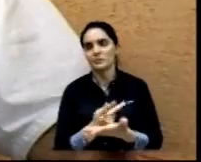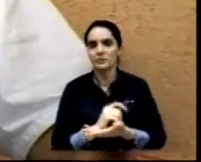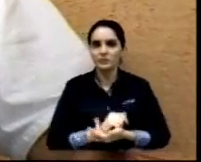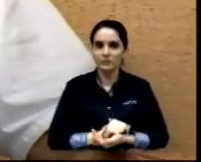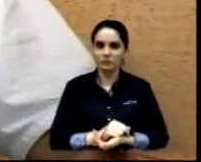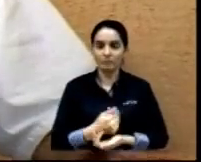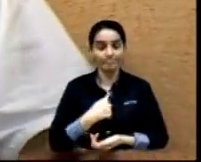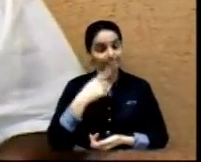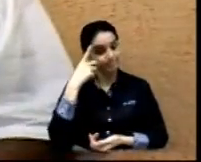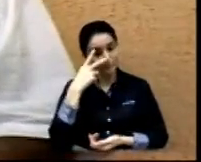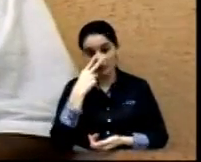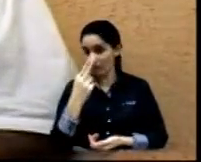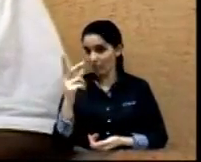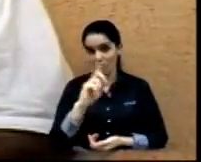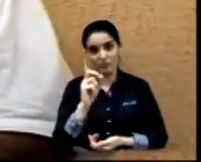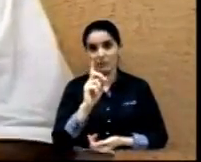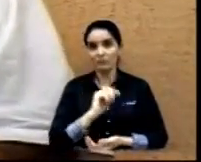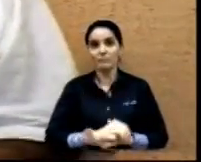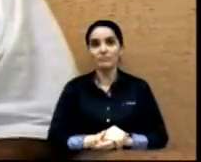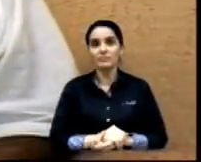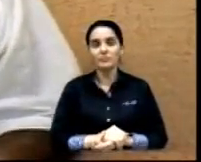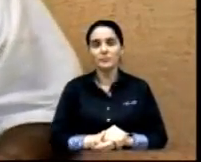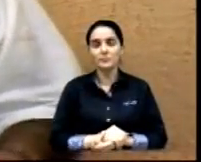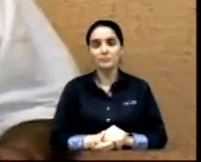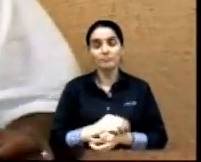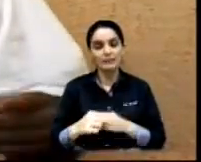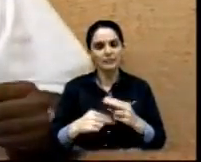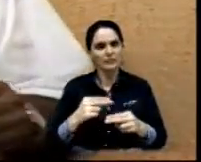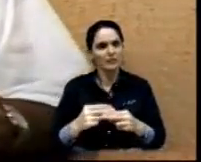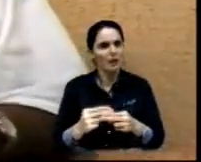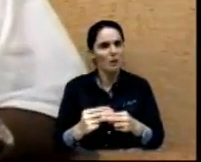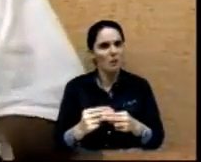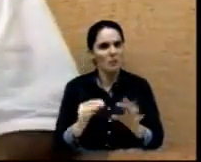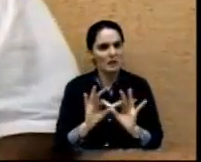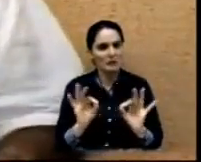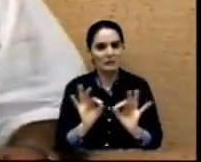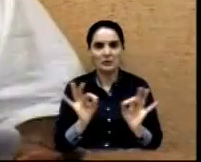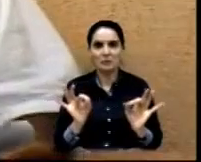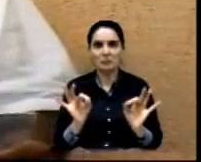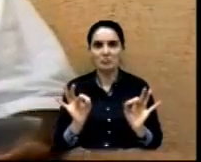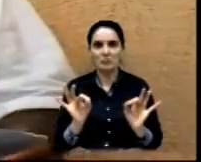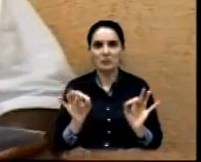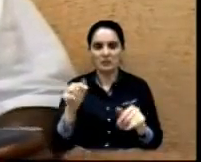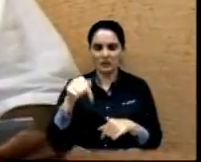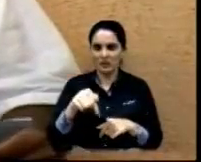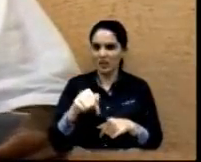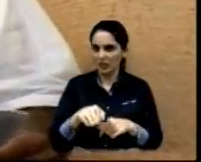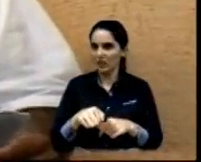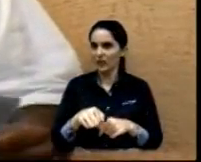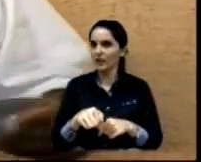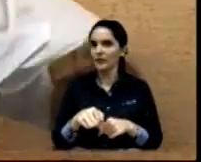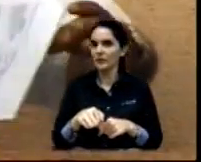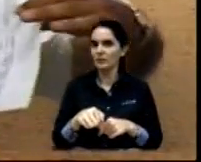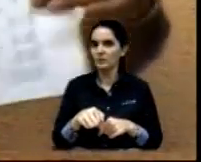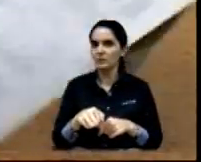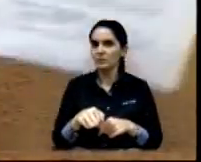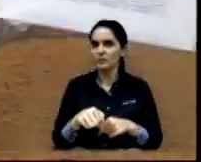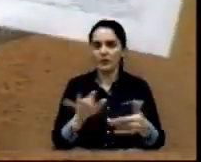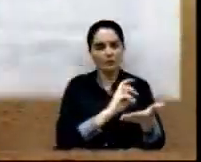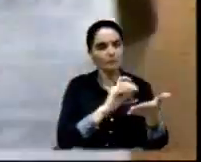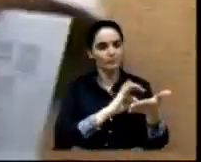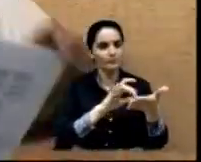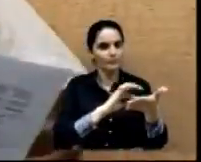Acho que não. Então, é muito fácil vir aqui, fazer toda uma